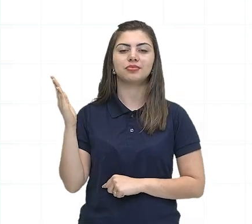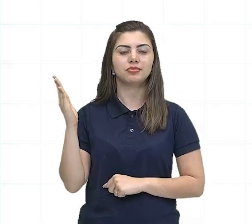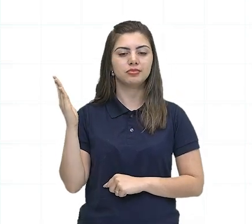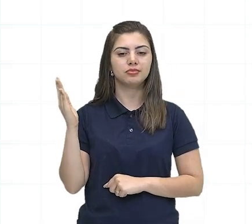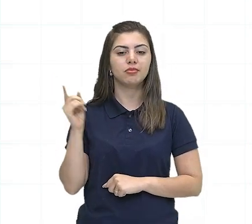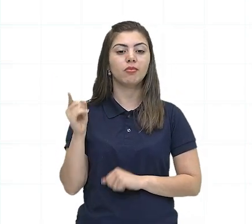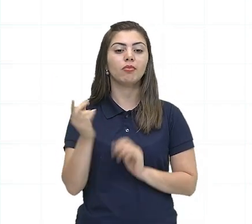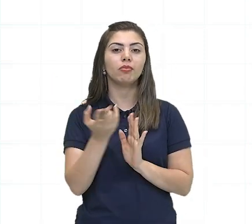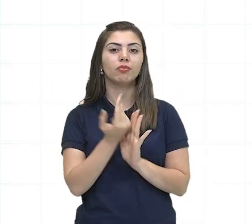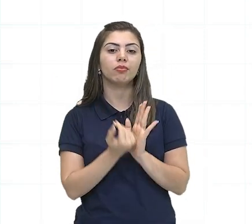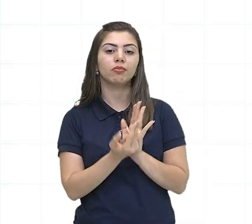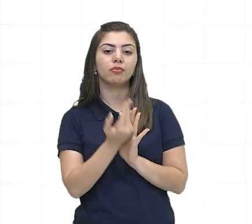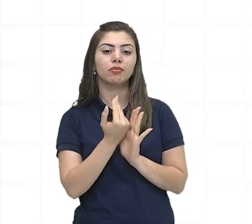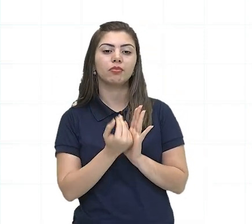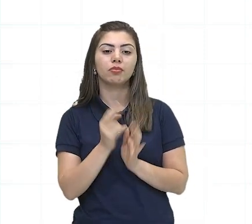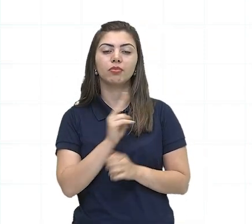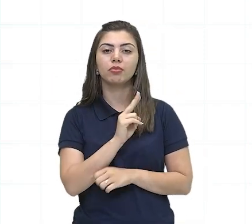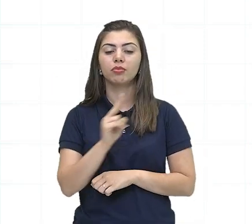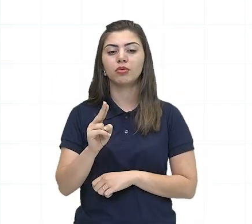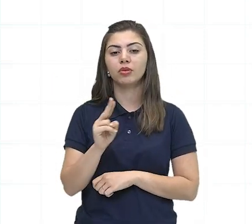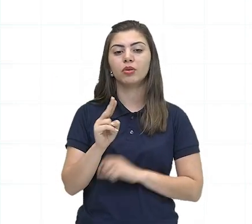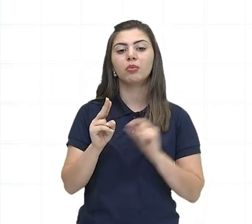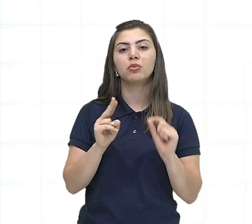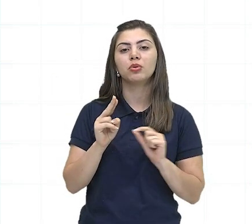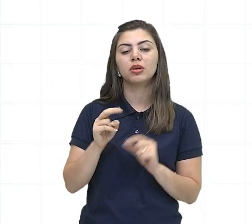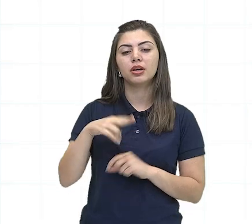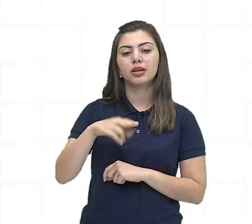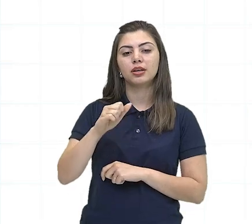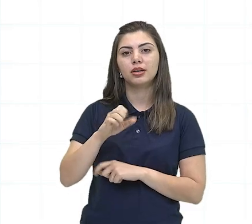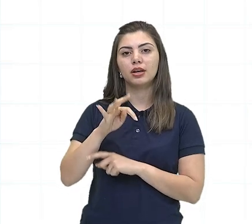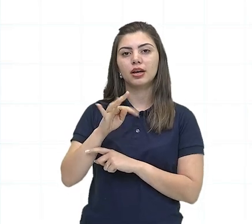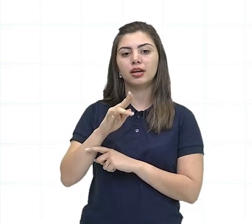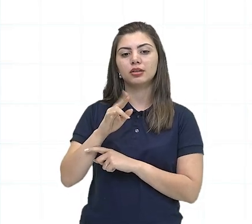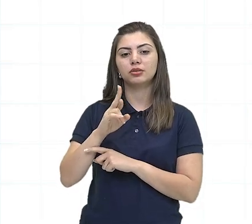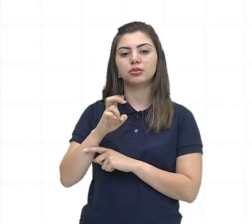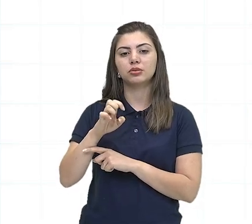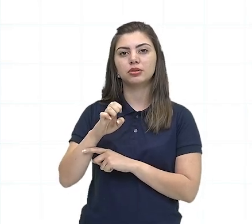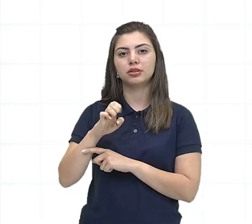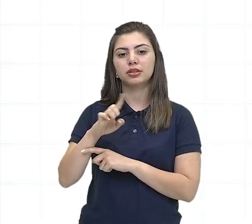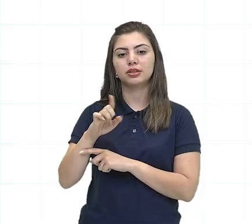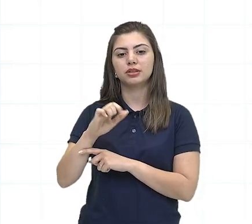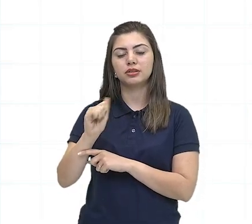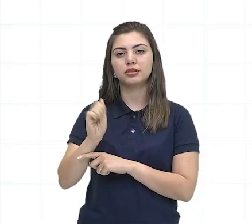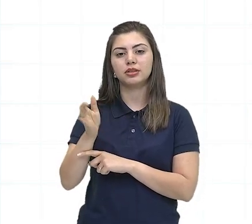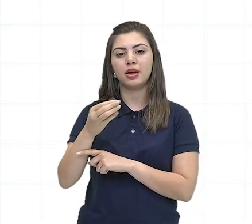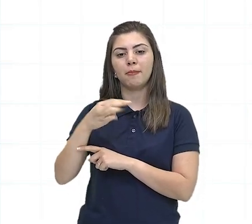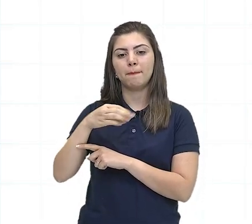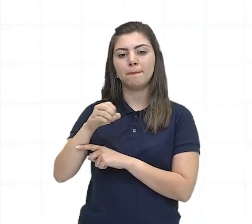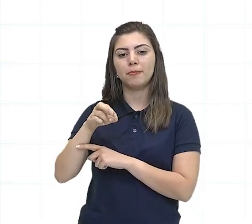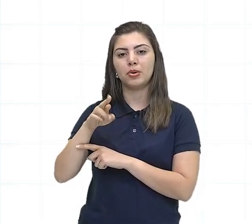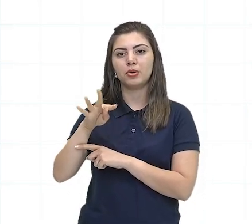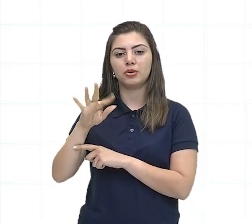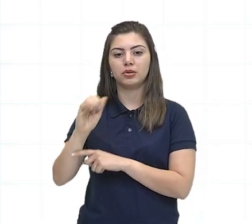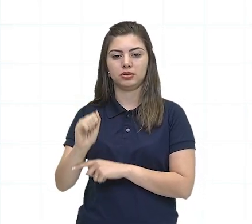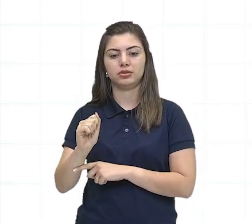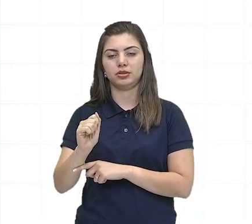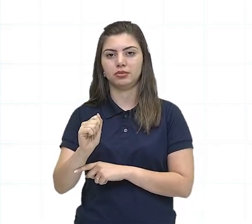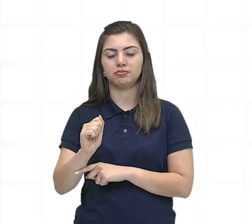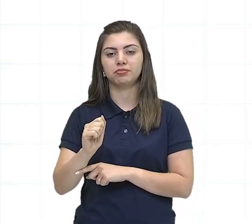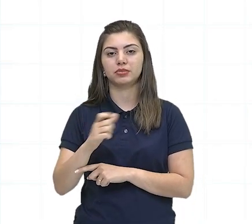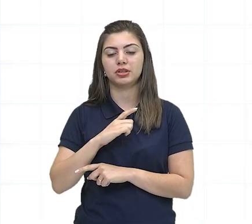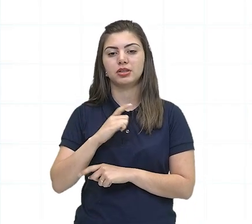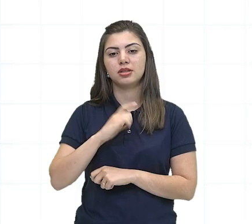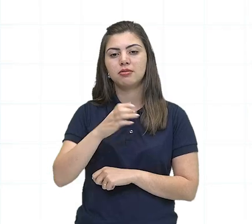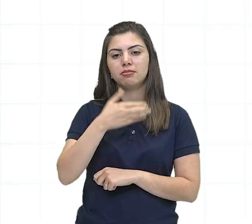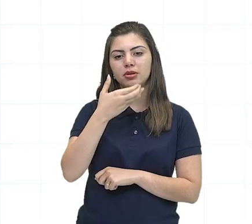essa pintura é chamada de natureza morta, certo? Com maçã, de 1990, de Paul Cézanne. Ô,